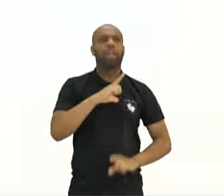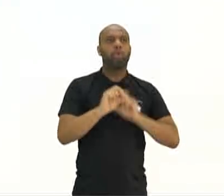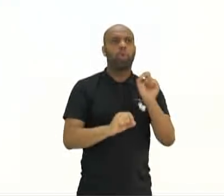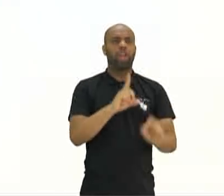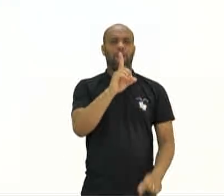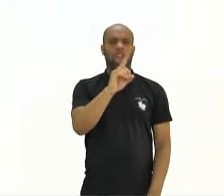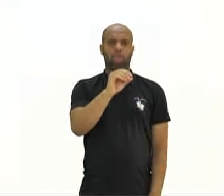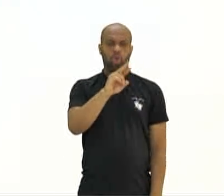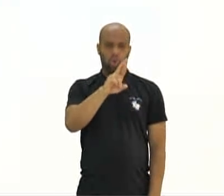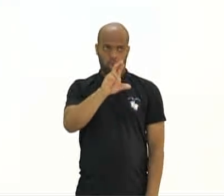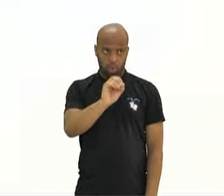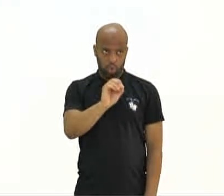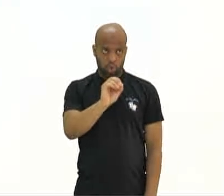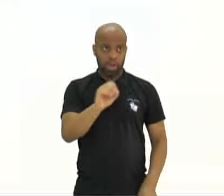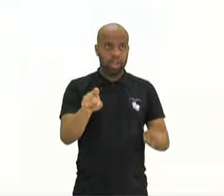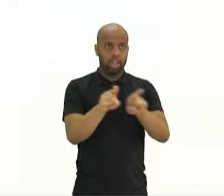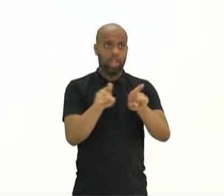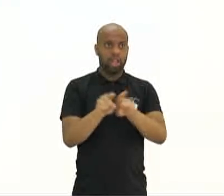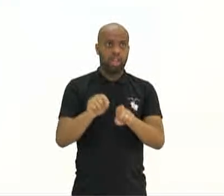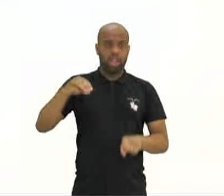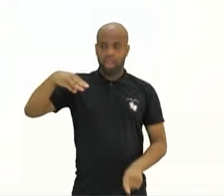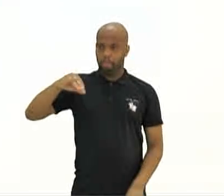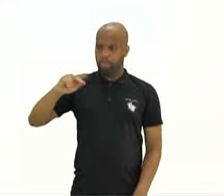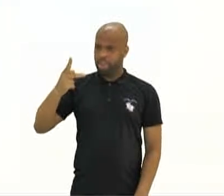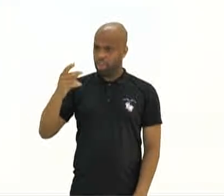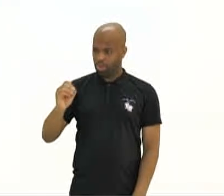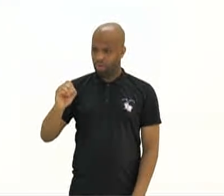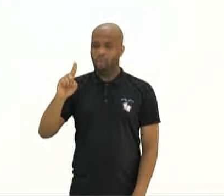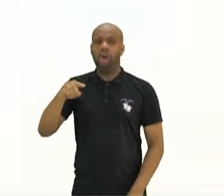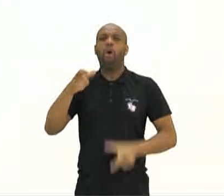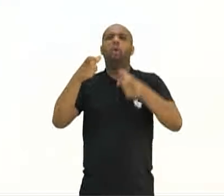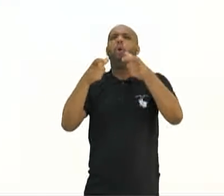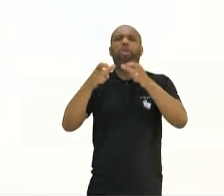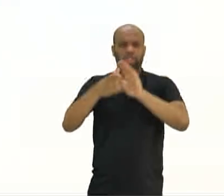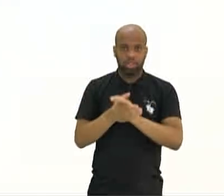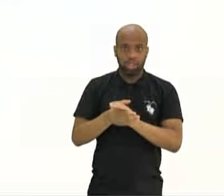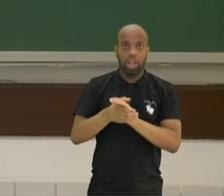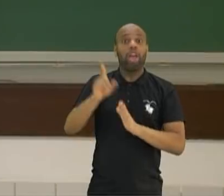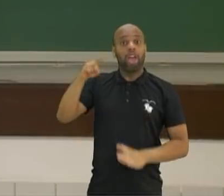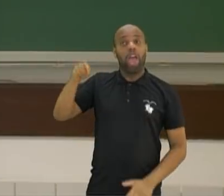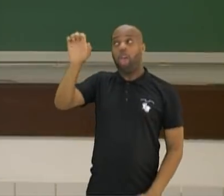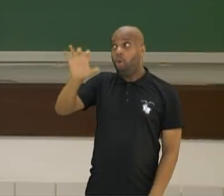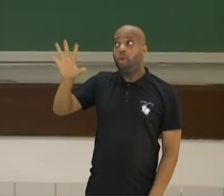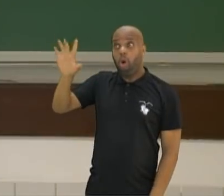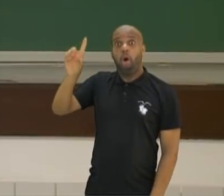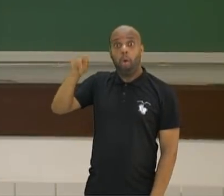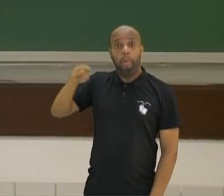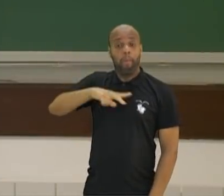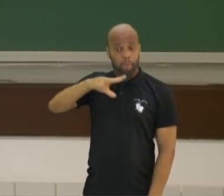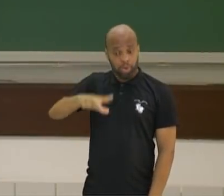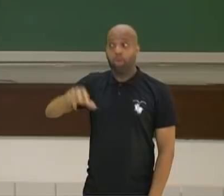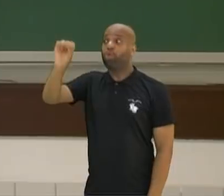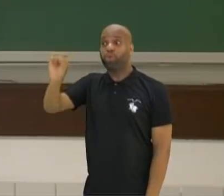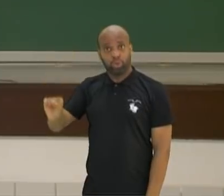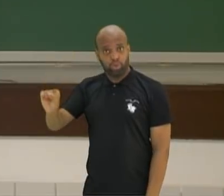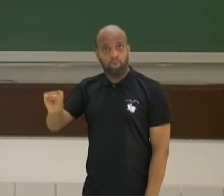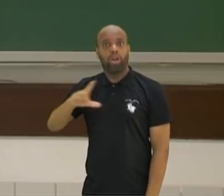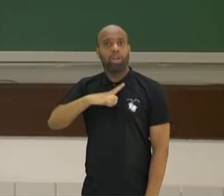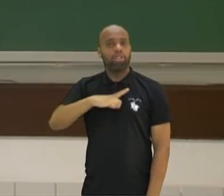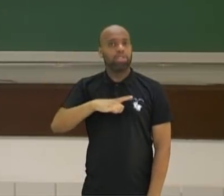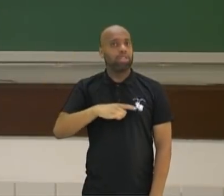Minho? Douro e Minho é um território no sul de Portugal. É um território de clima assim, bastante fresco, bastante